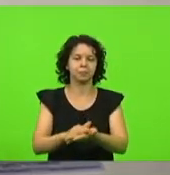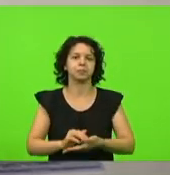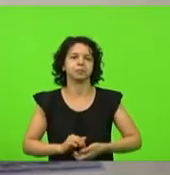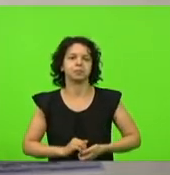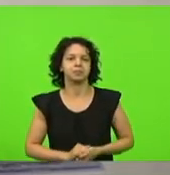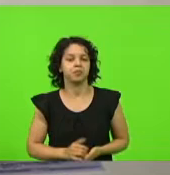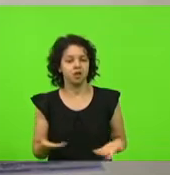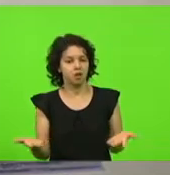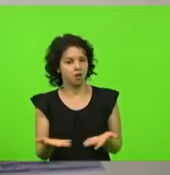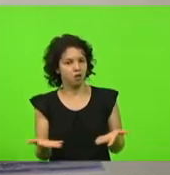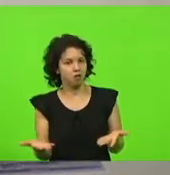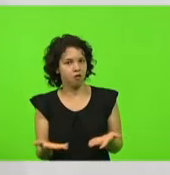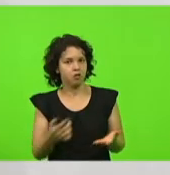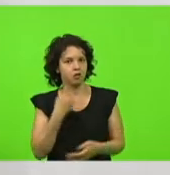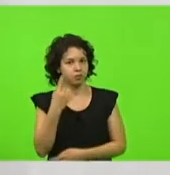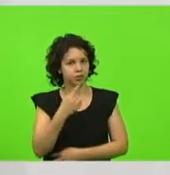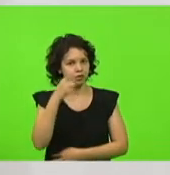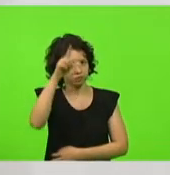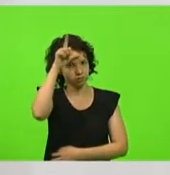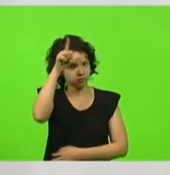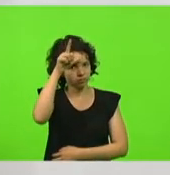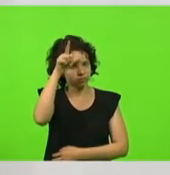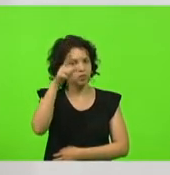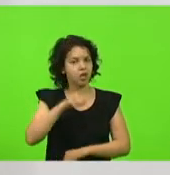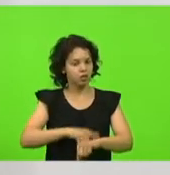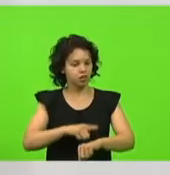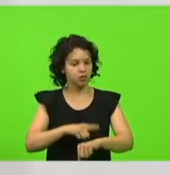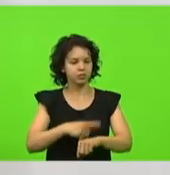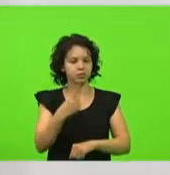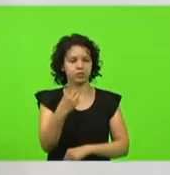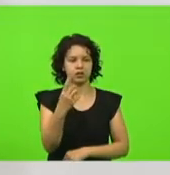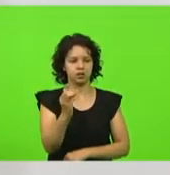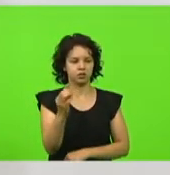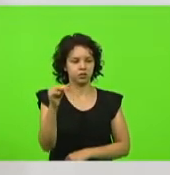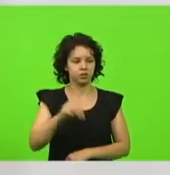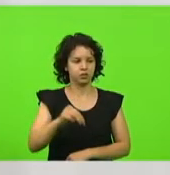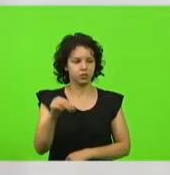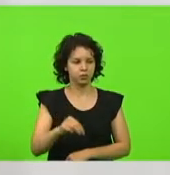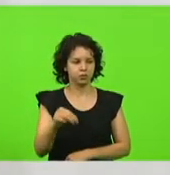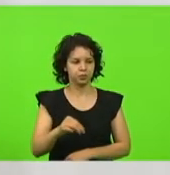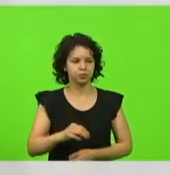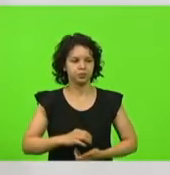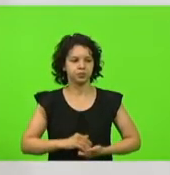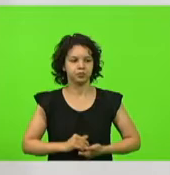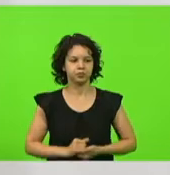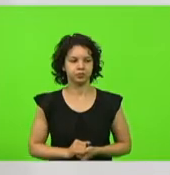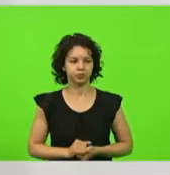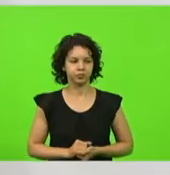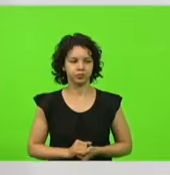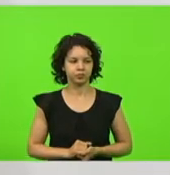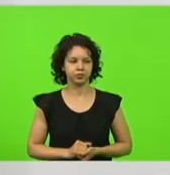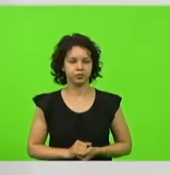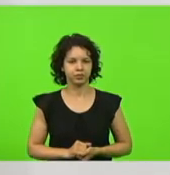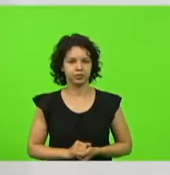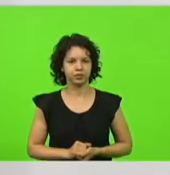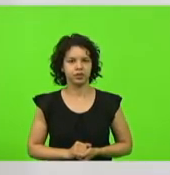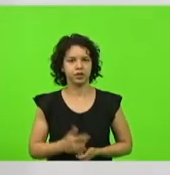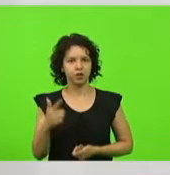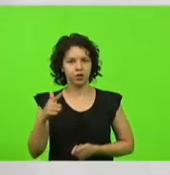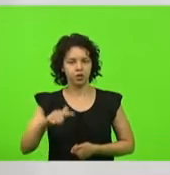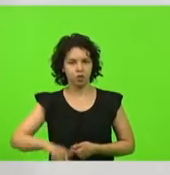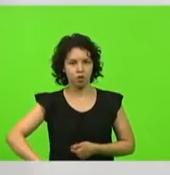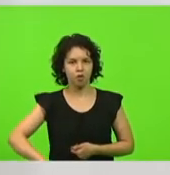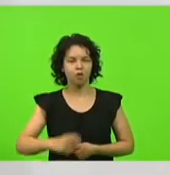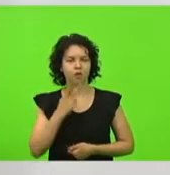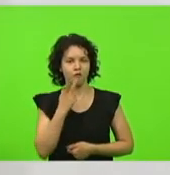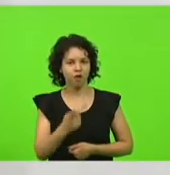sim, deputado Sargento Lima, Vossa Excelência terá 10 minutos. Muito obrigado, presidente. Reforçar mais uma vez a alegria de